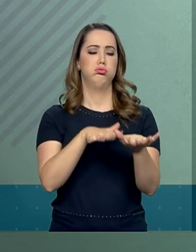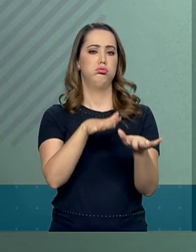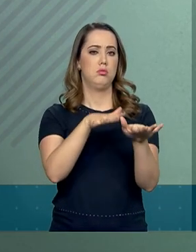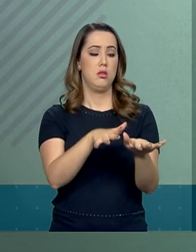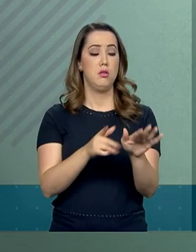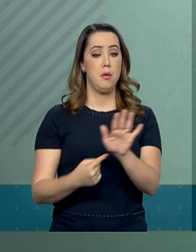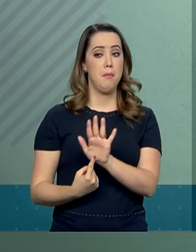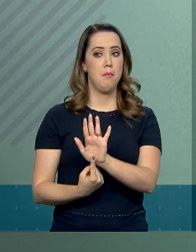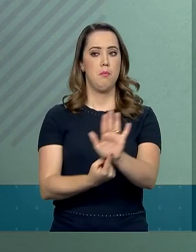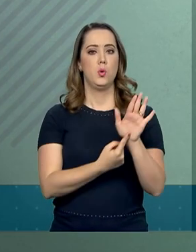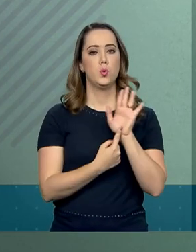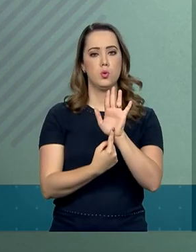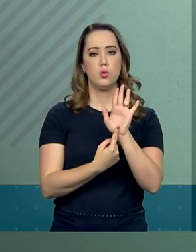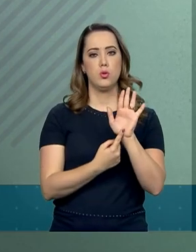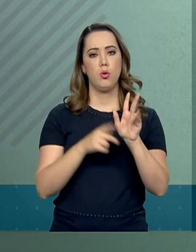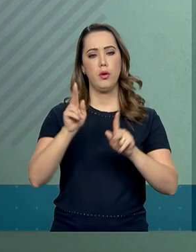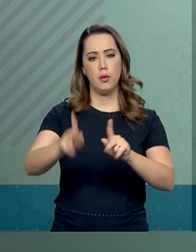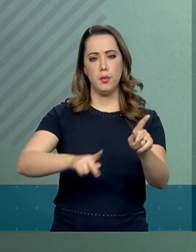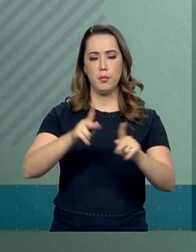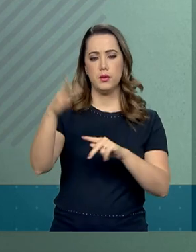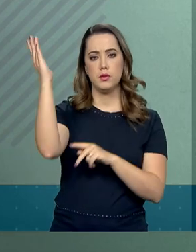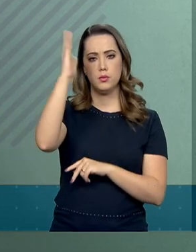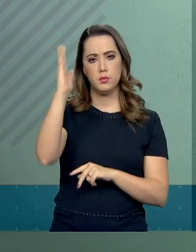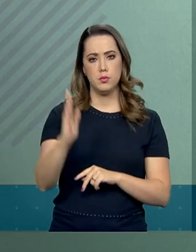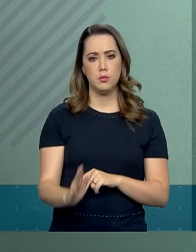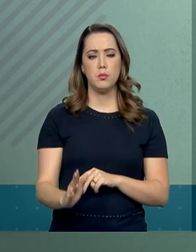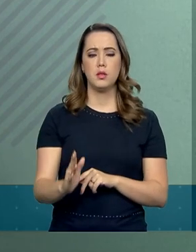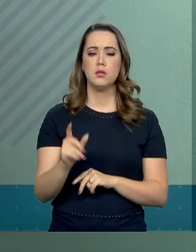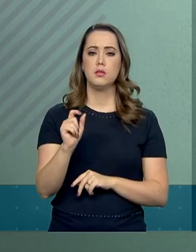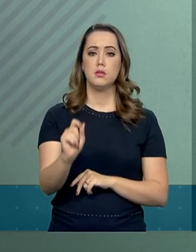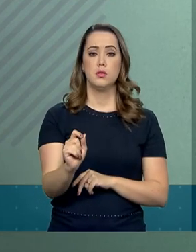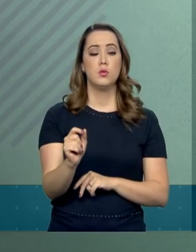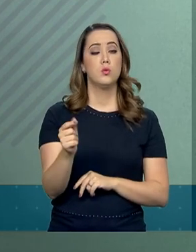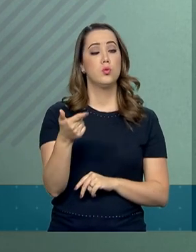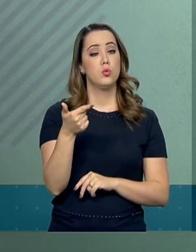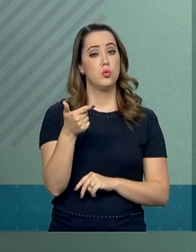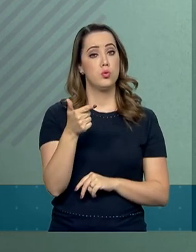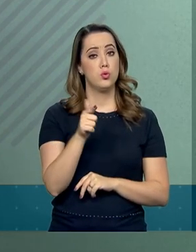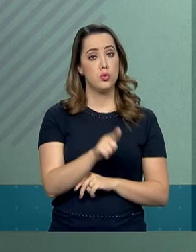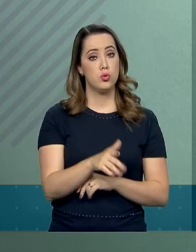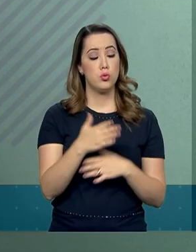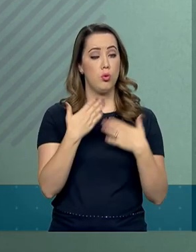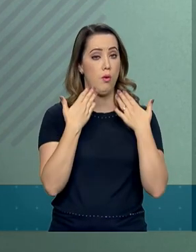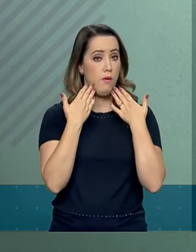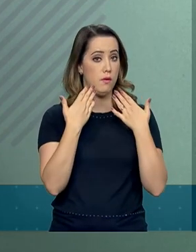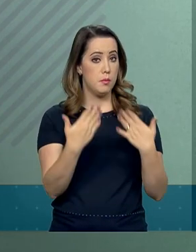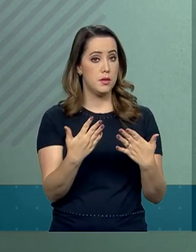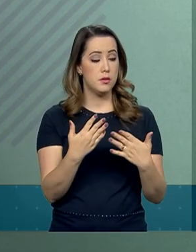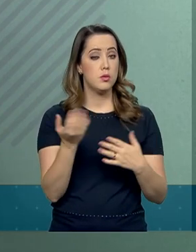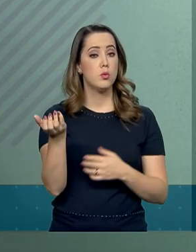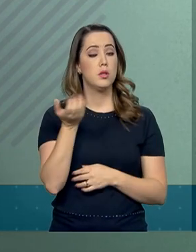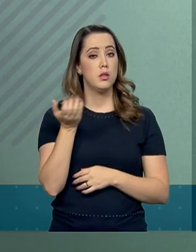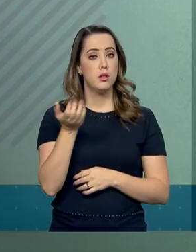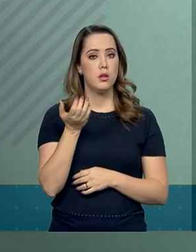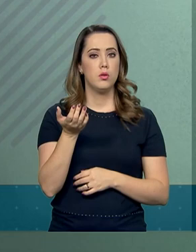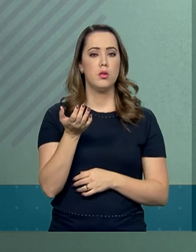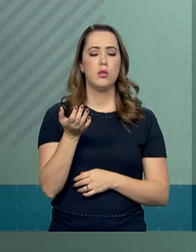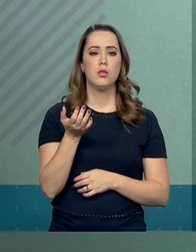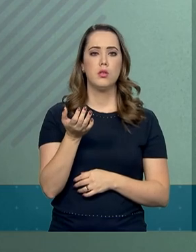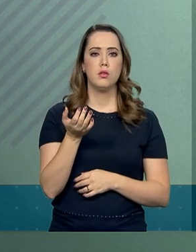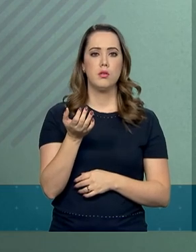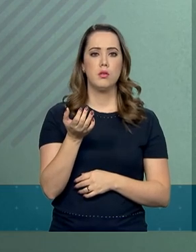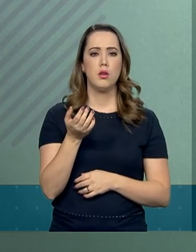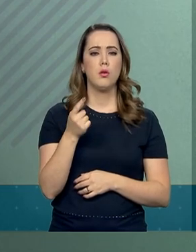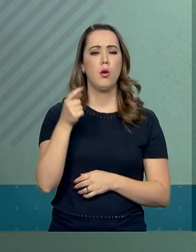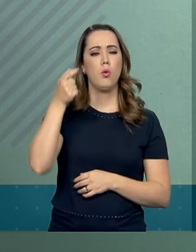um sinal que a população brasileira mostrou se novamente na busca da legitimidade da